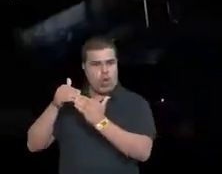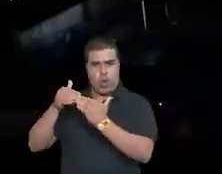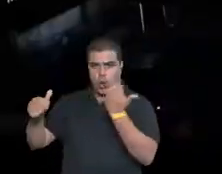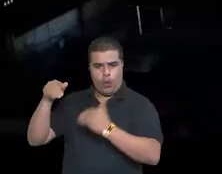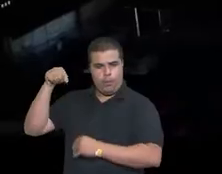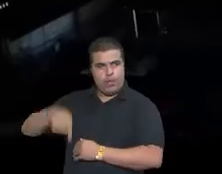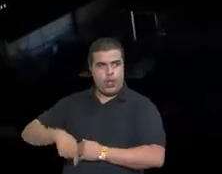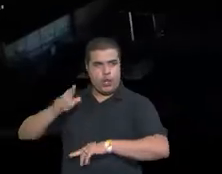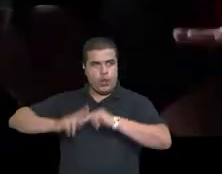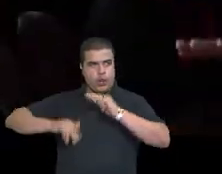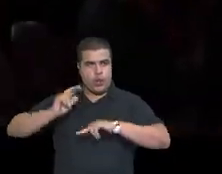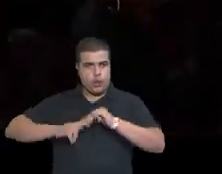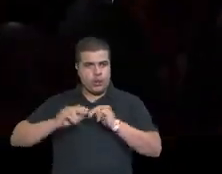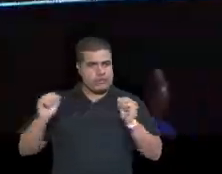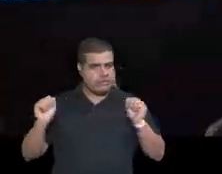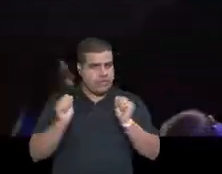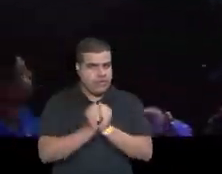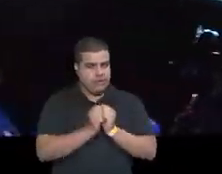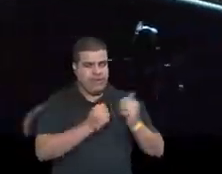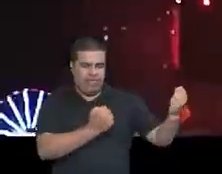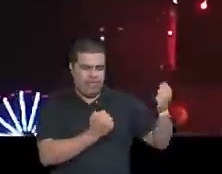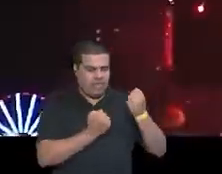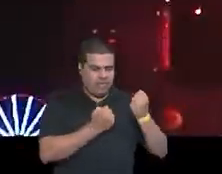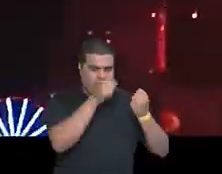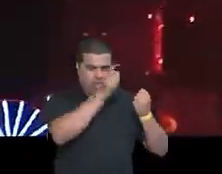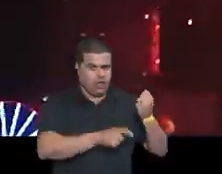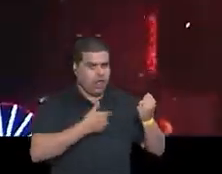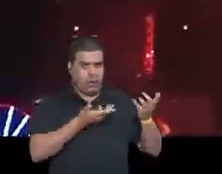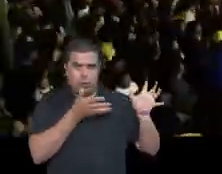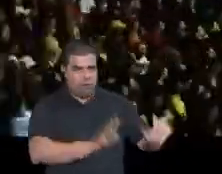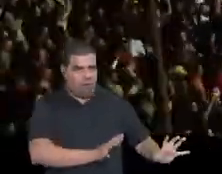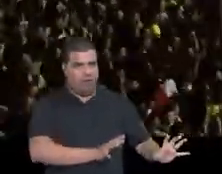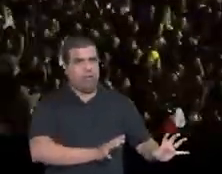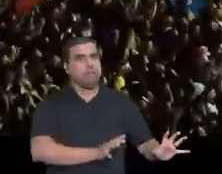é a capital do Forró